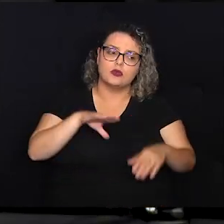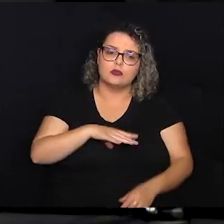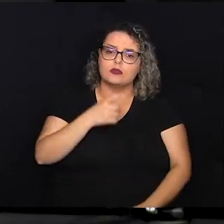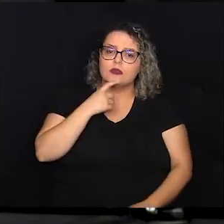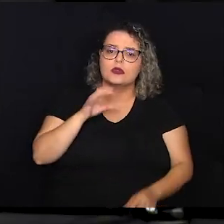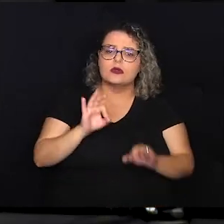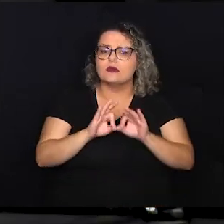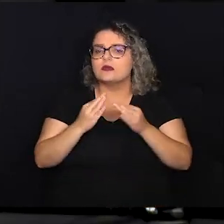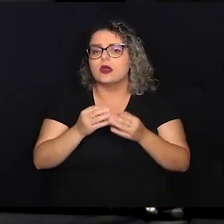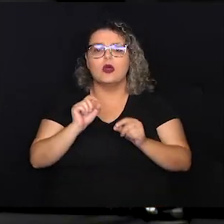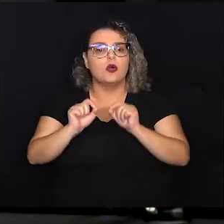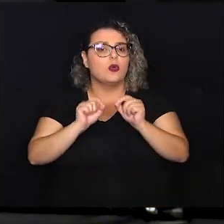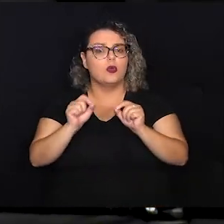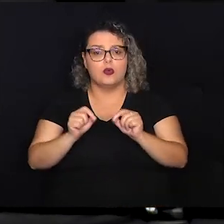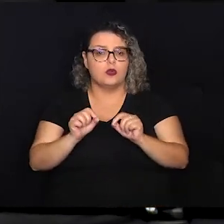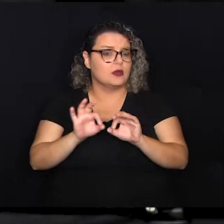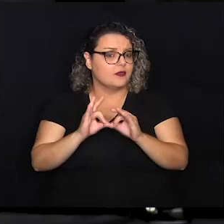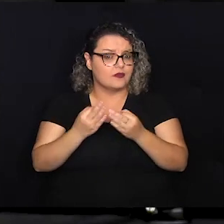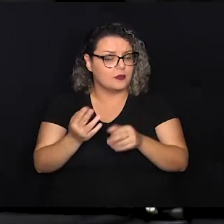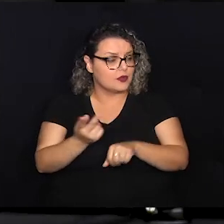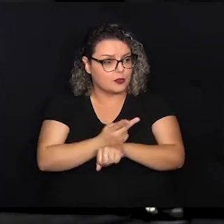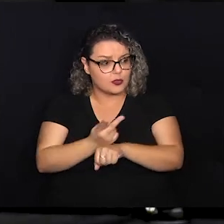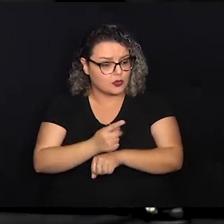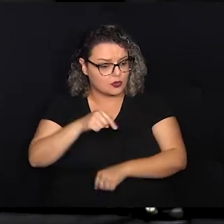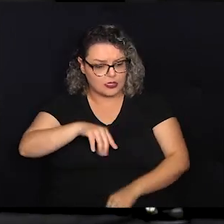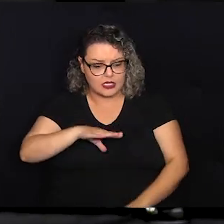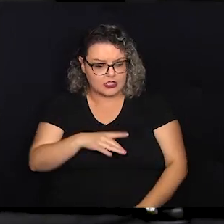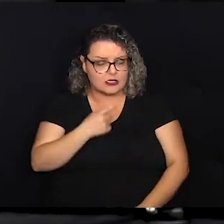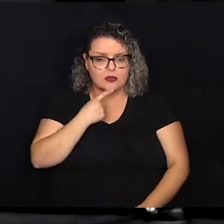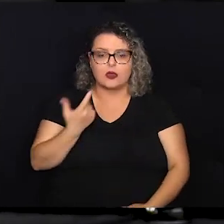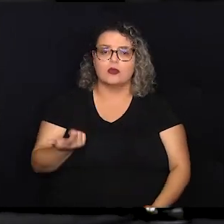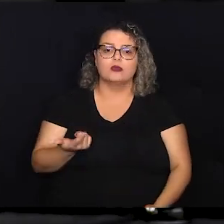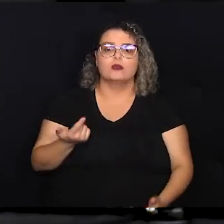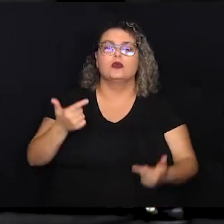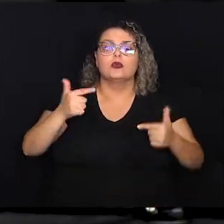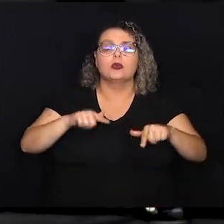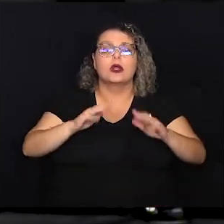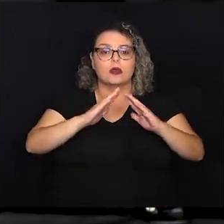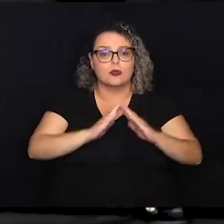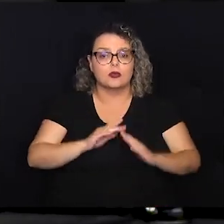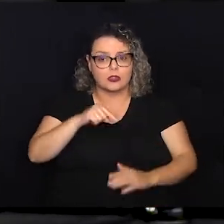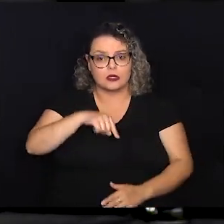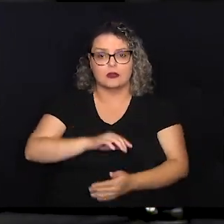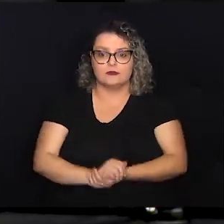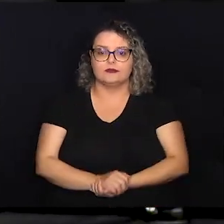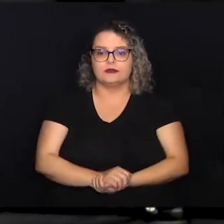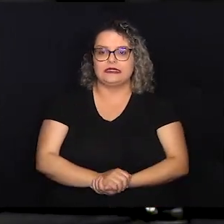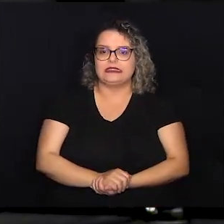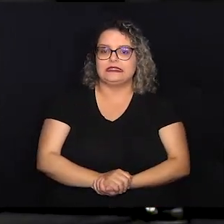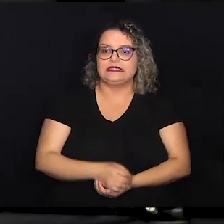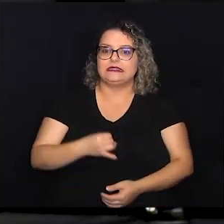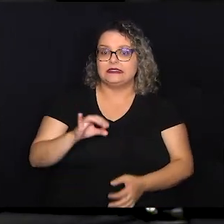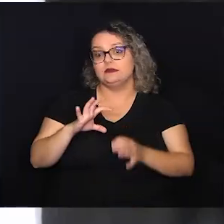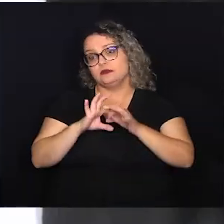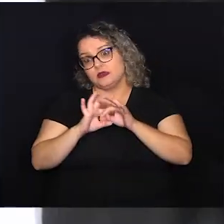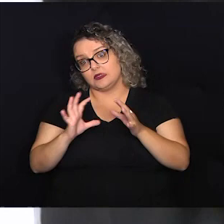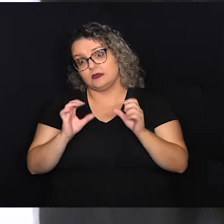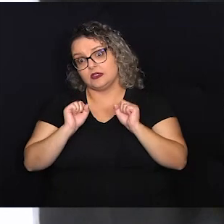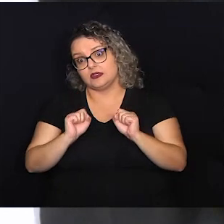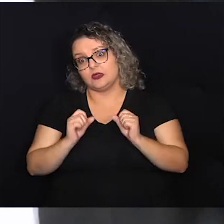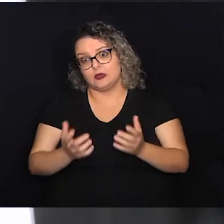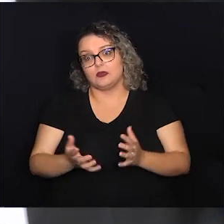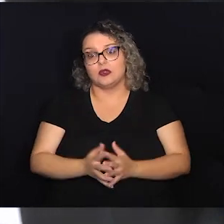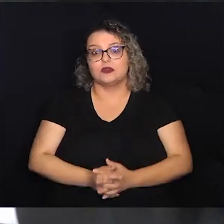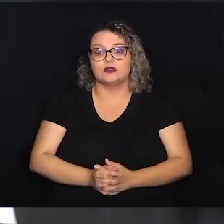família, o que a sua família veio buscar aqui na cidade? Para onde vocês vieram? Se você